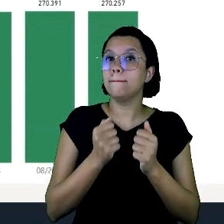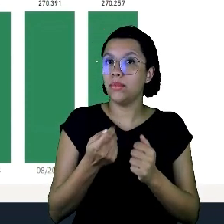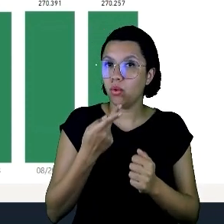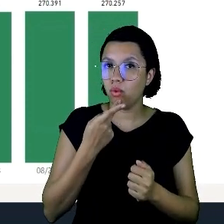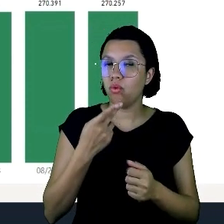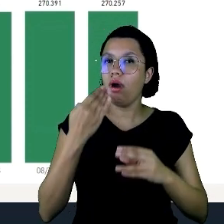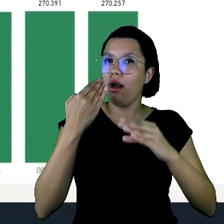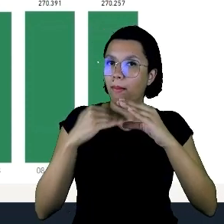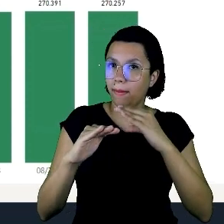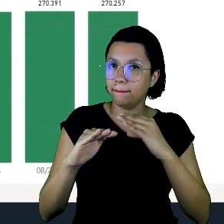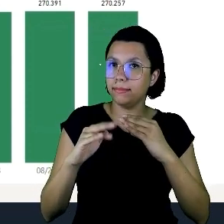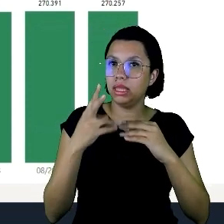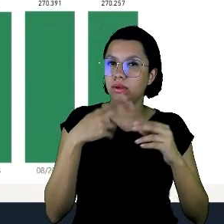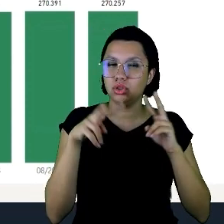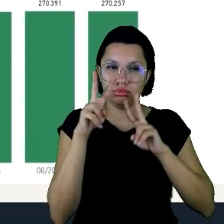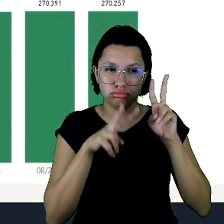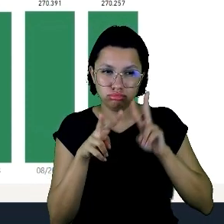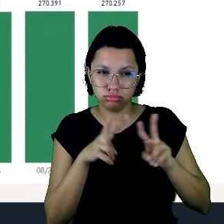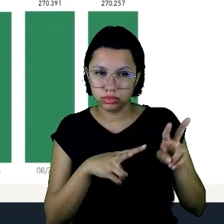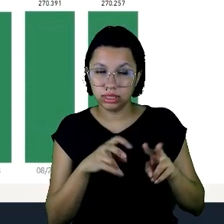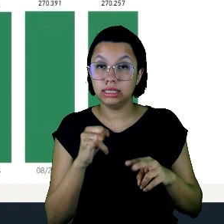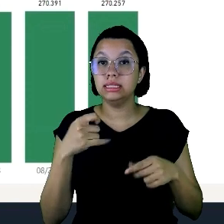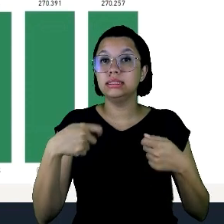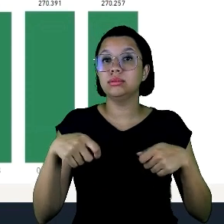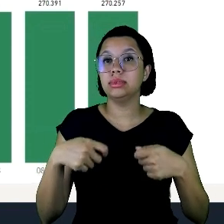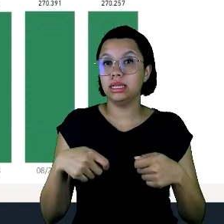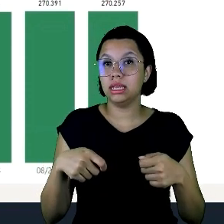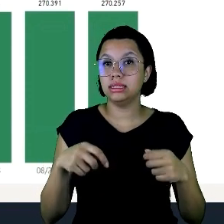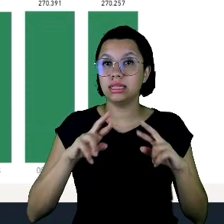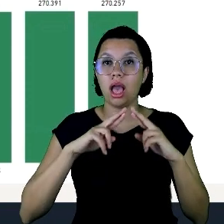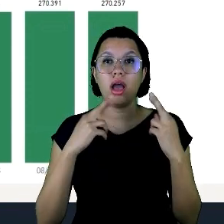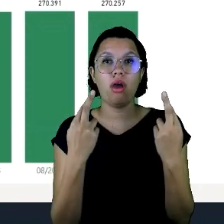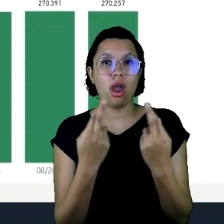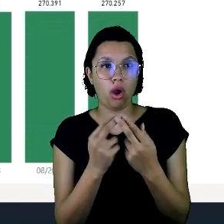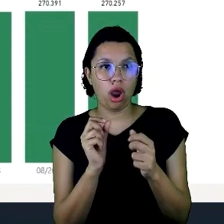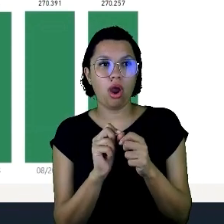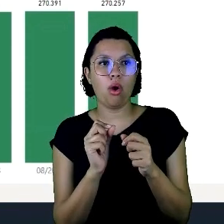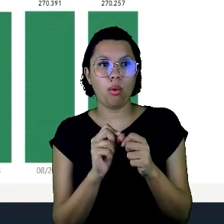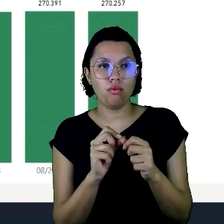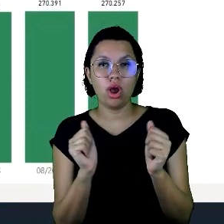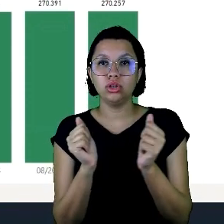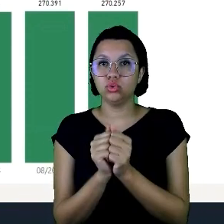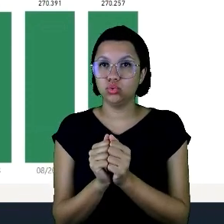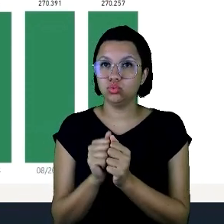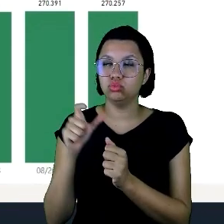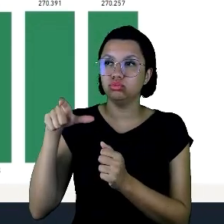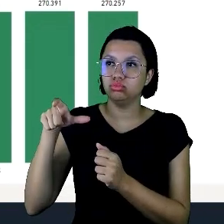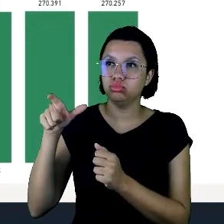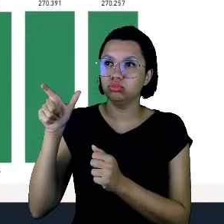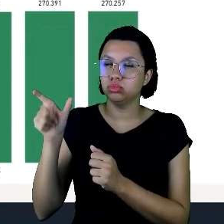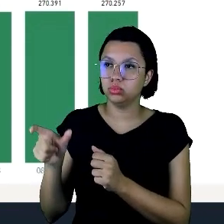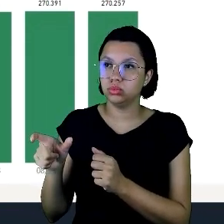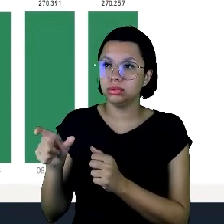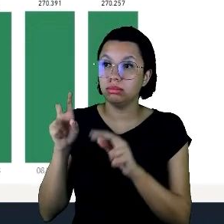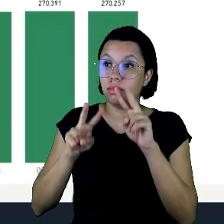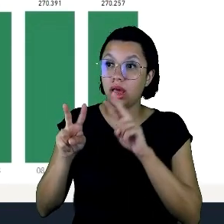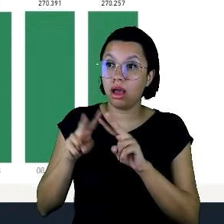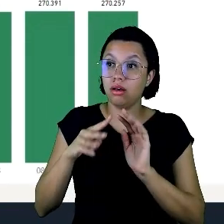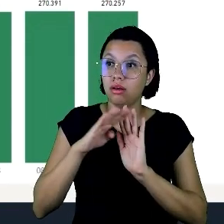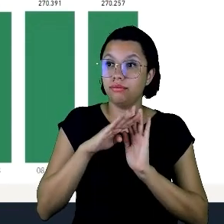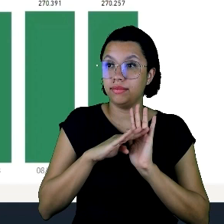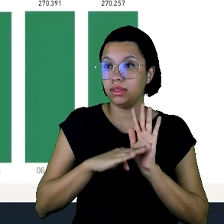inconsistência, podem reportar por e-mail também, que nós analisamos e, se necessário, nos reunimos com a AGES para